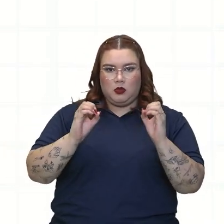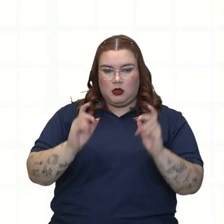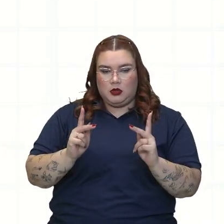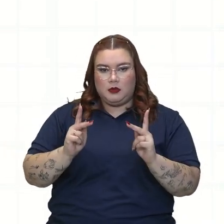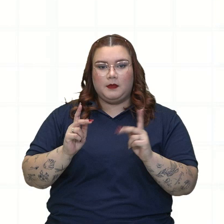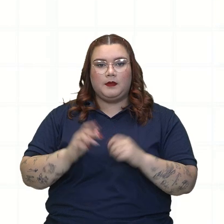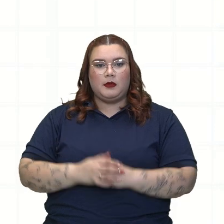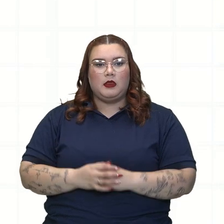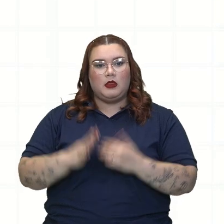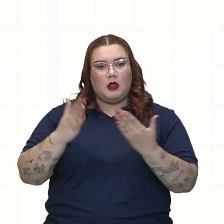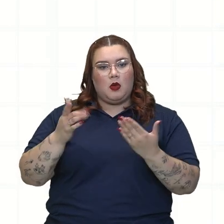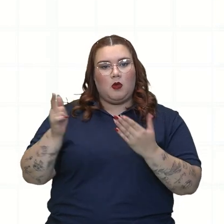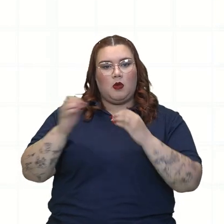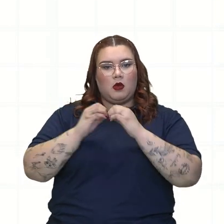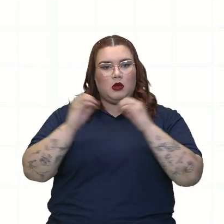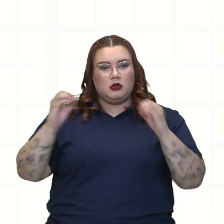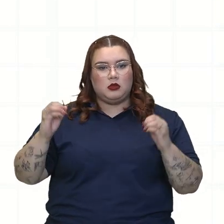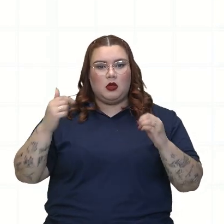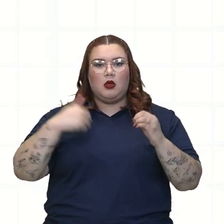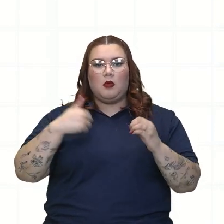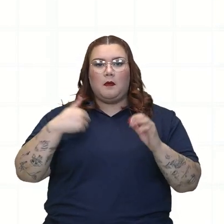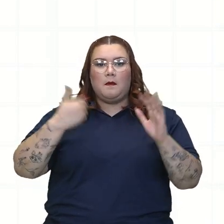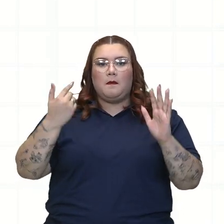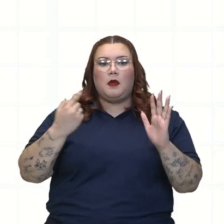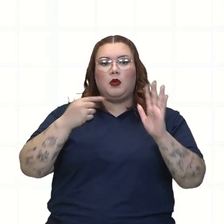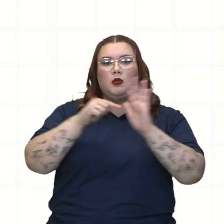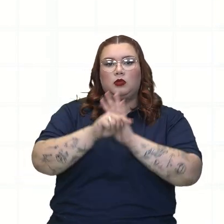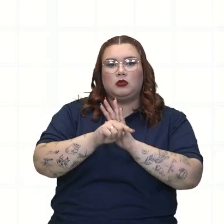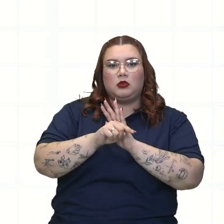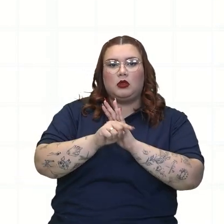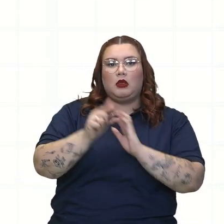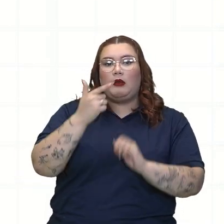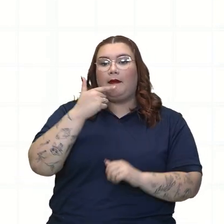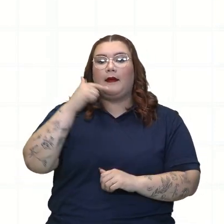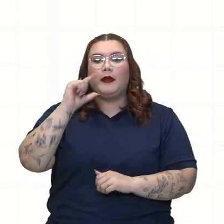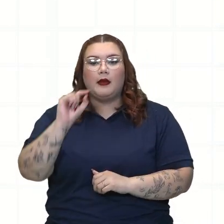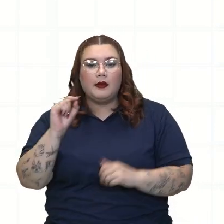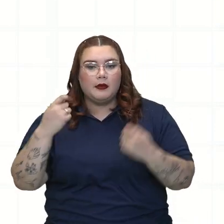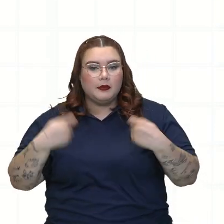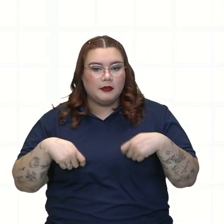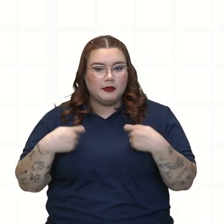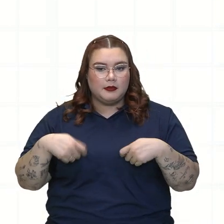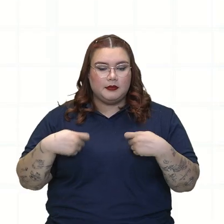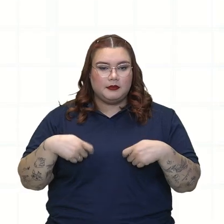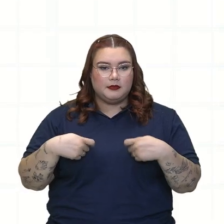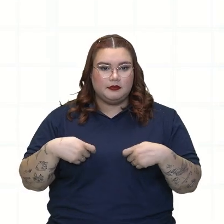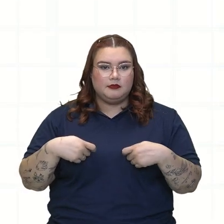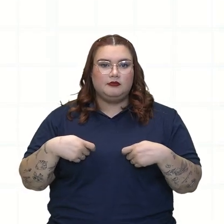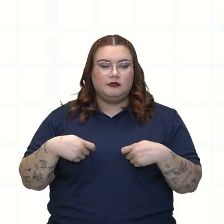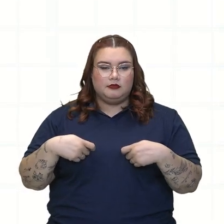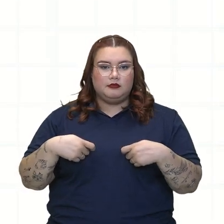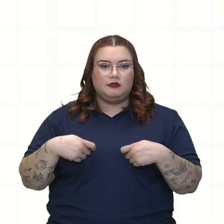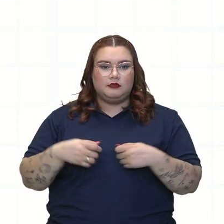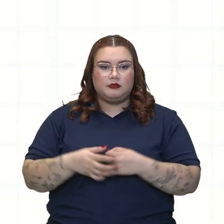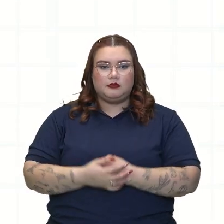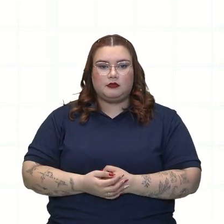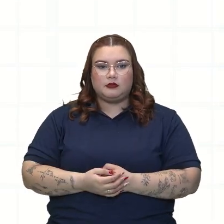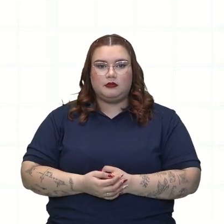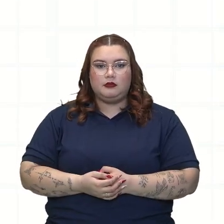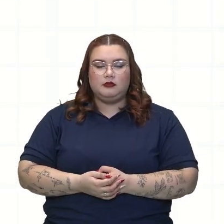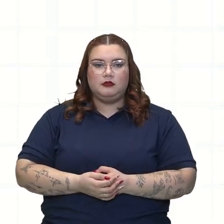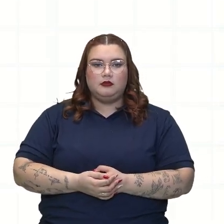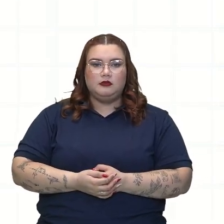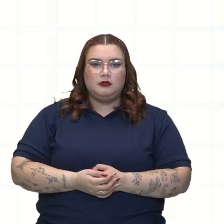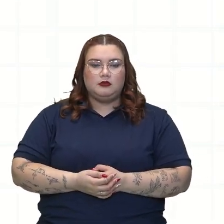oração, eu posso ir para o primeiro passo de identificar o sujeito, que é fazer a pergunta. Então, quem é